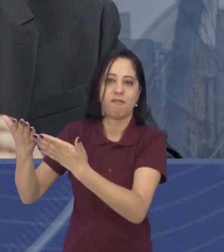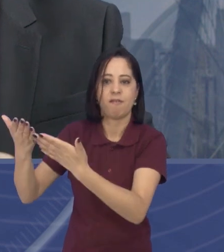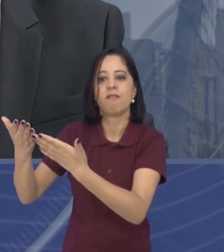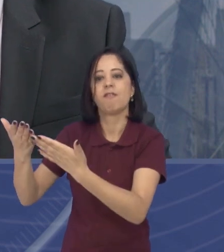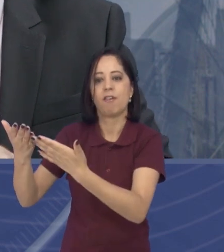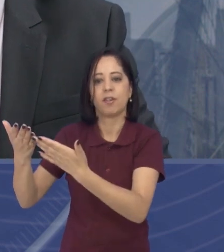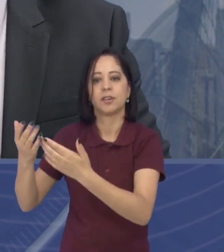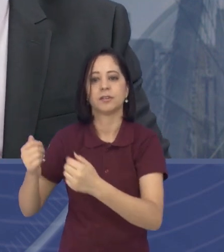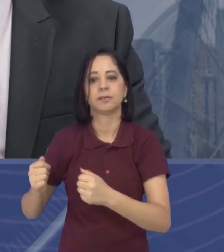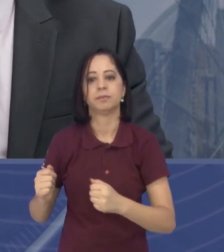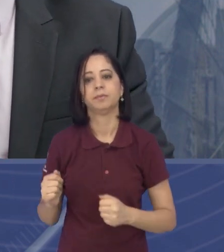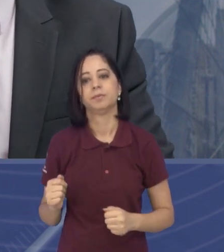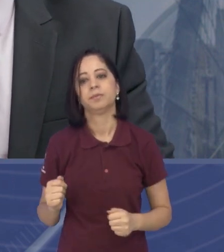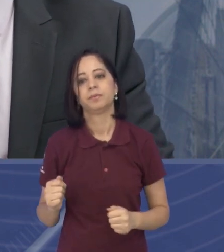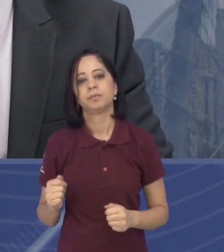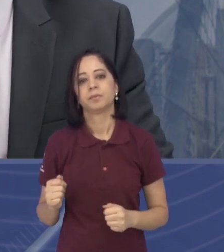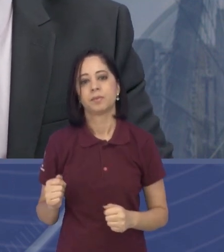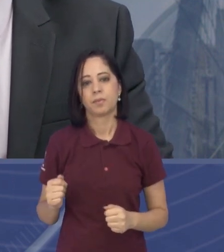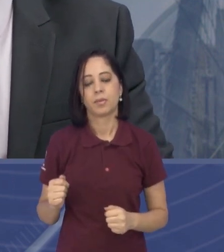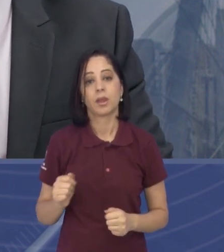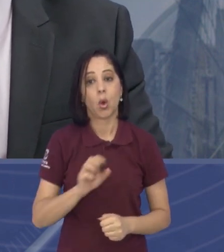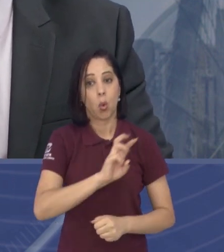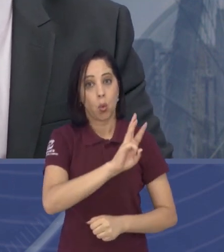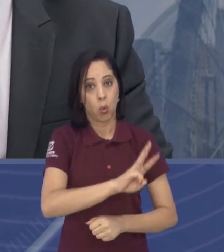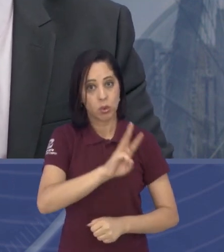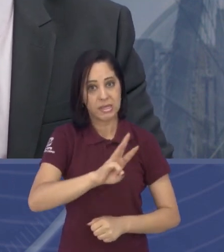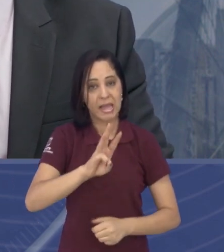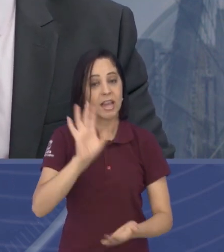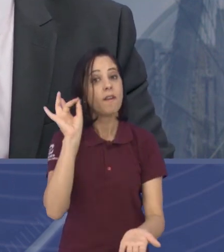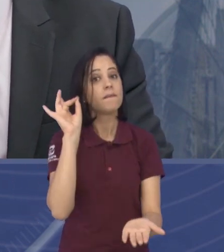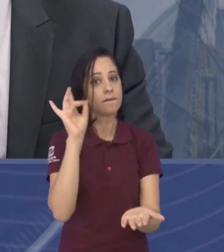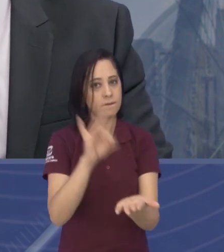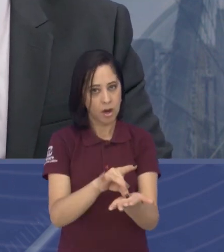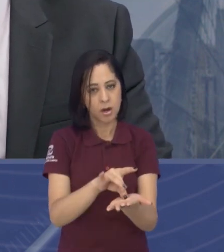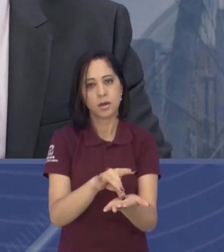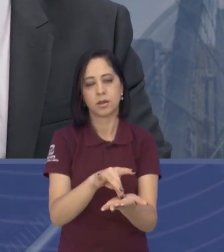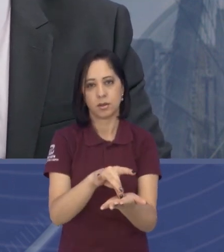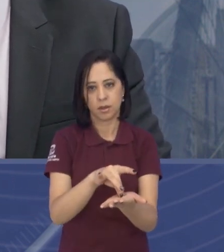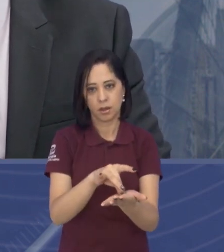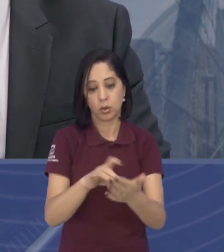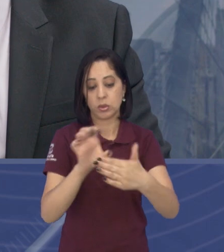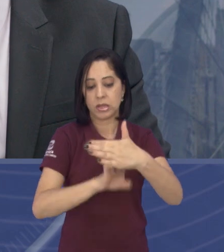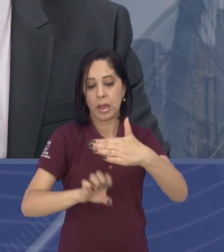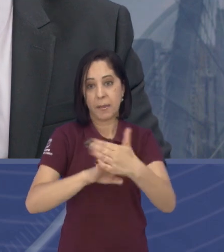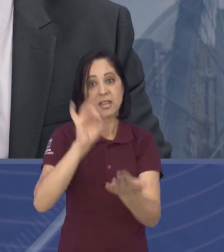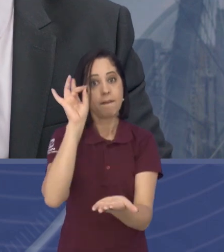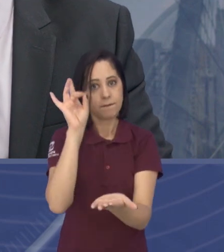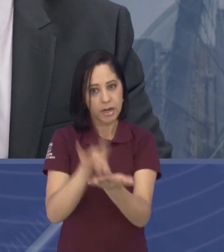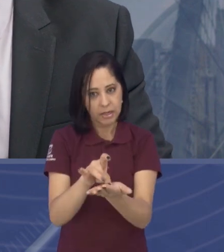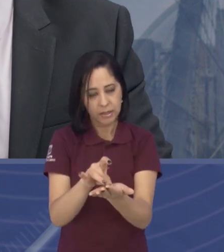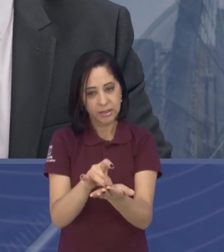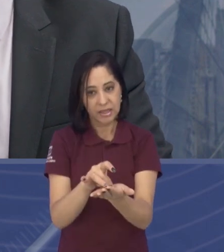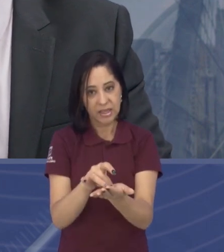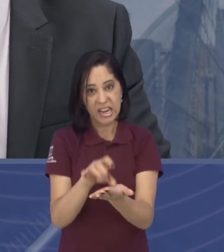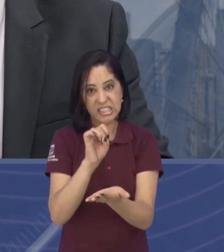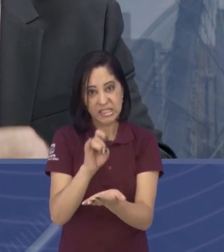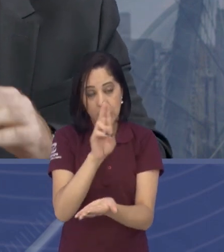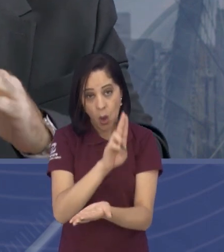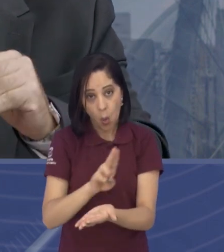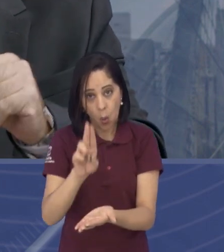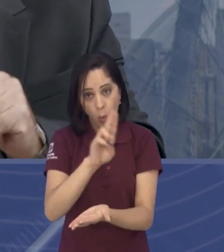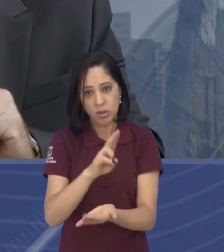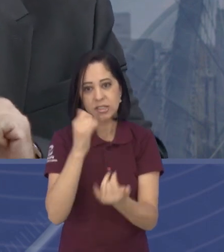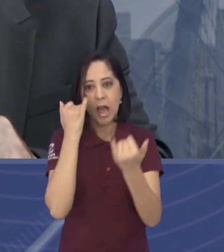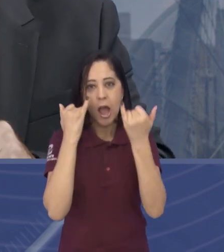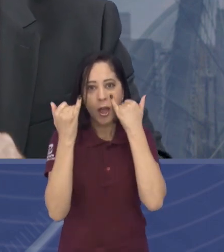série de motivos. Os sites que são legítimos ou de empresas que são legítimas, se ele vai usar o seu dado, ele